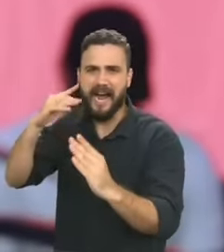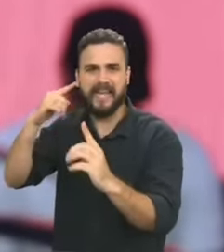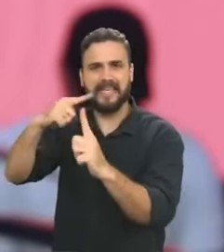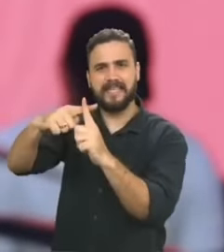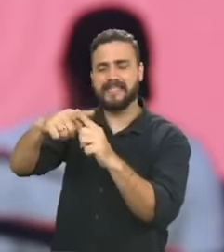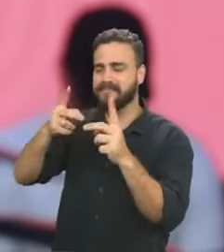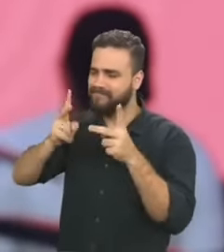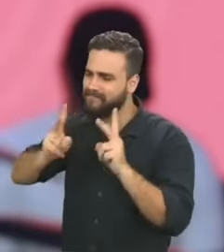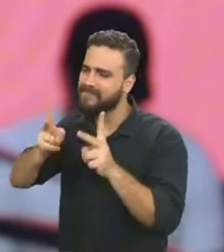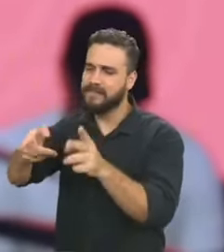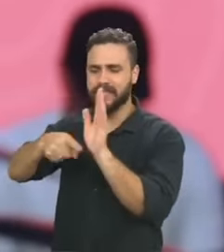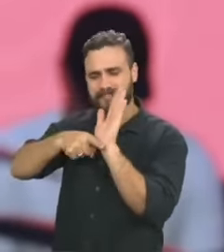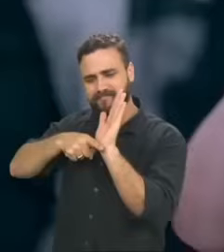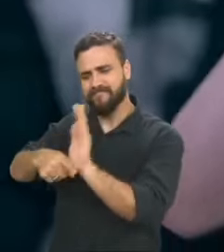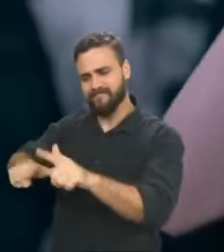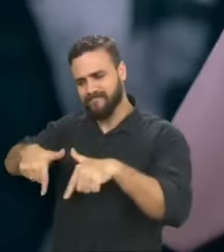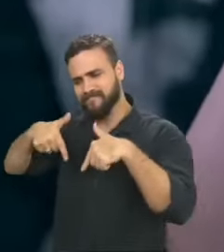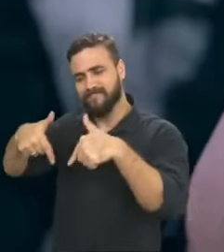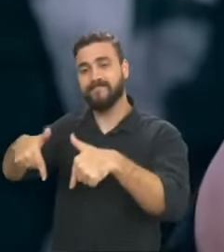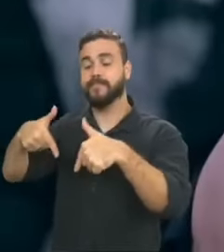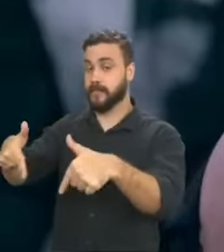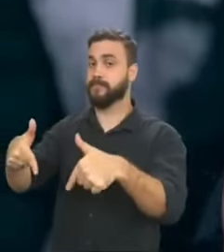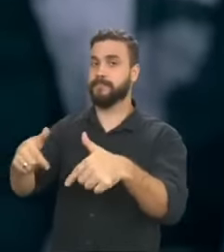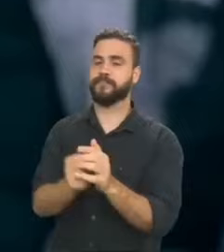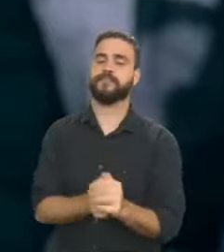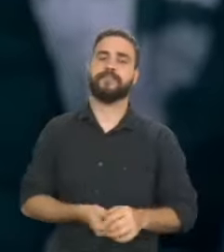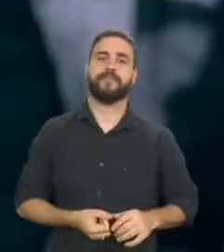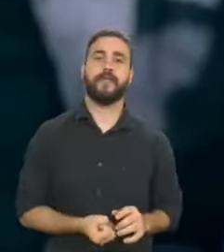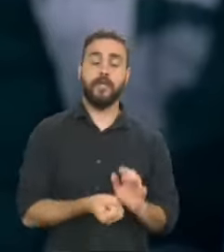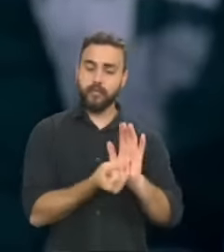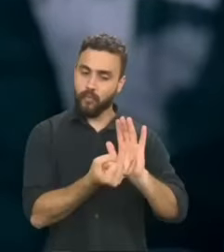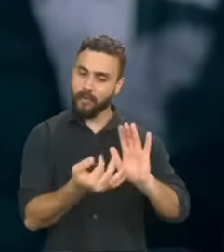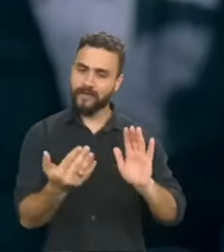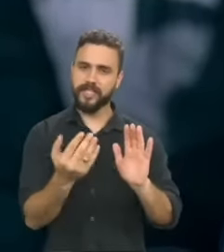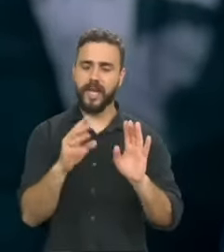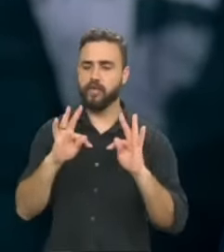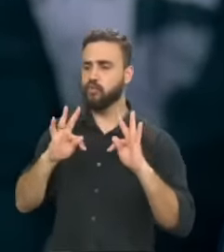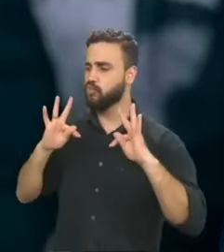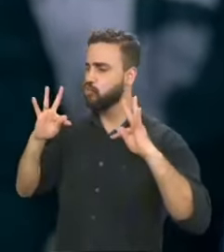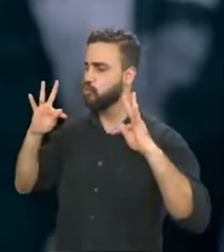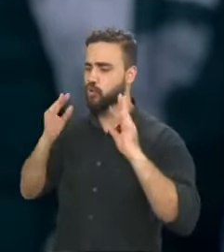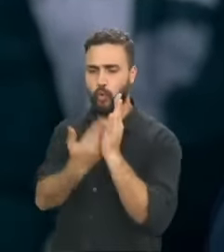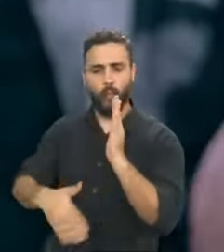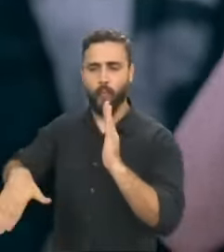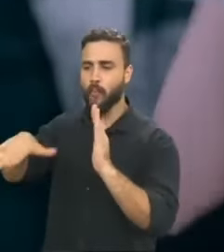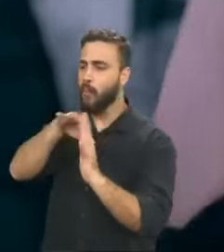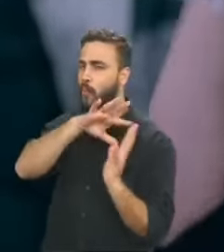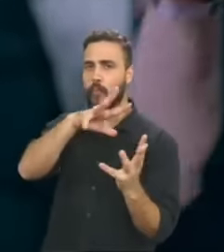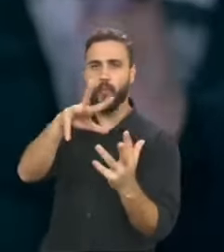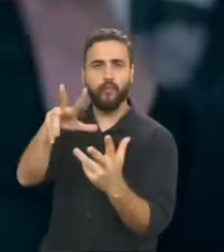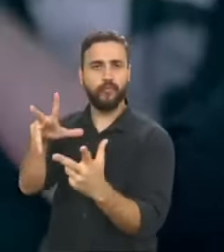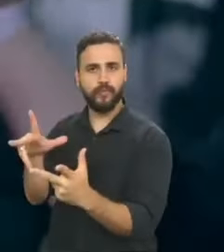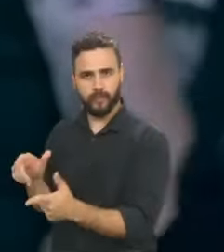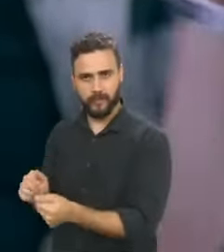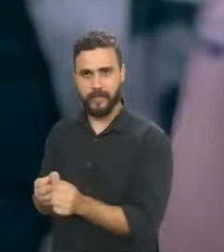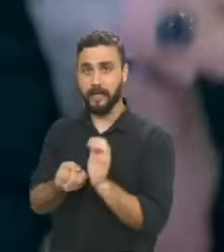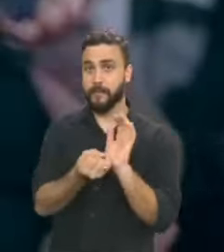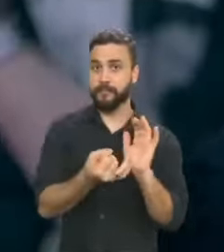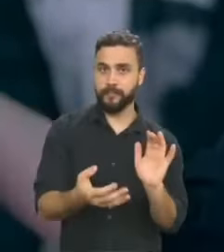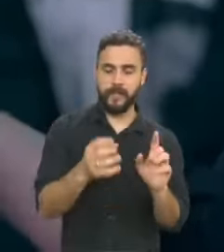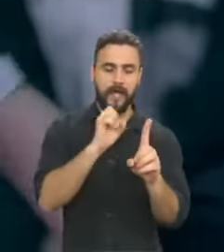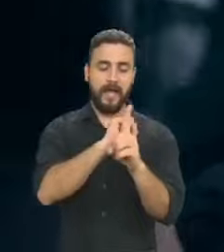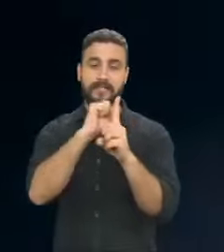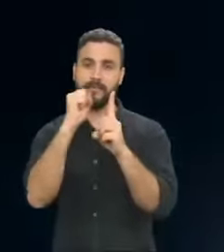aconteceu, talvez, no evangelho assim, geral, no mundo, falo do mundo evangélico, é que quem começou a fazer mais obra social